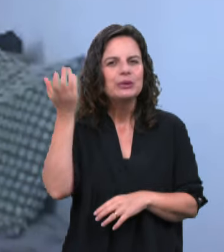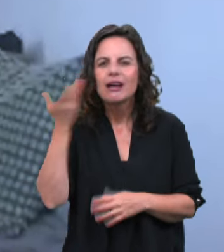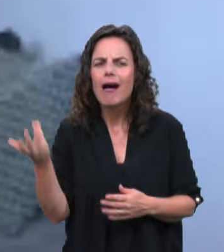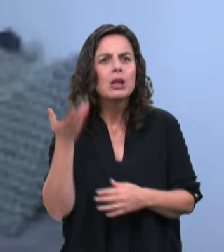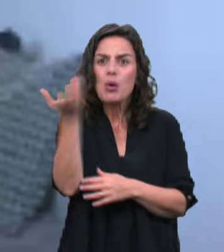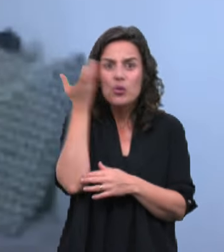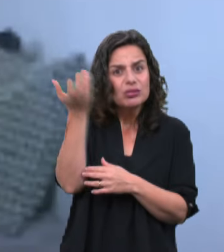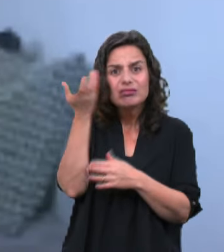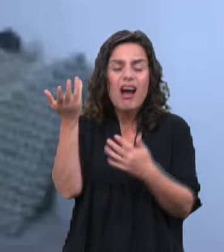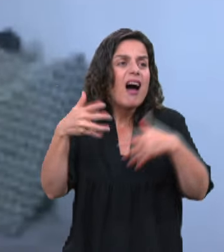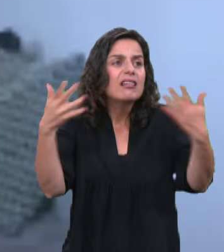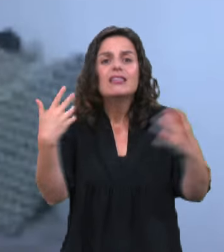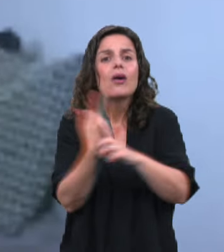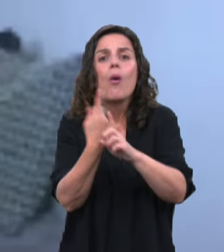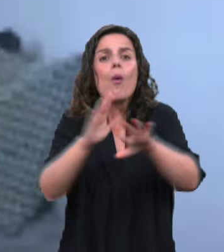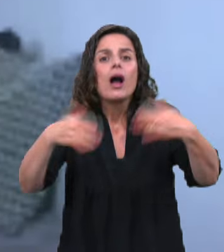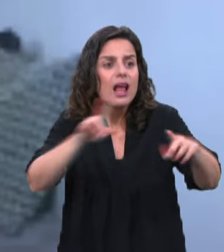tipos de diversidade